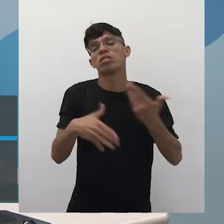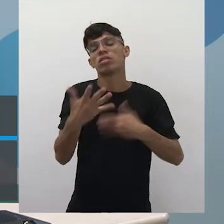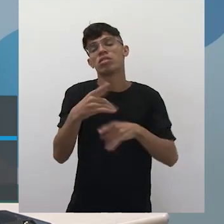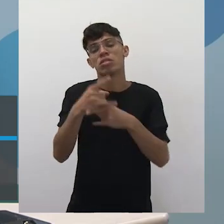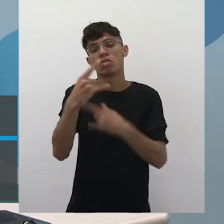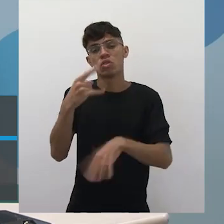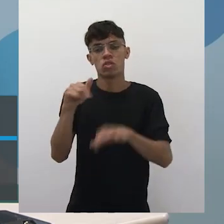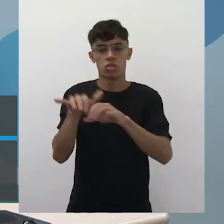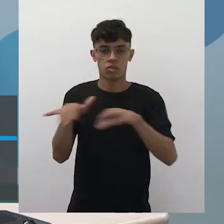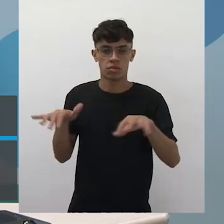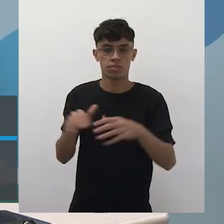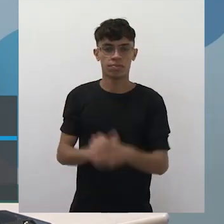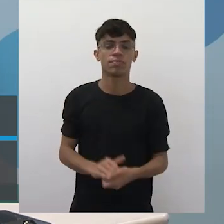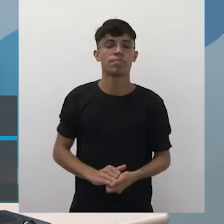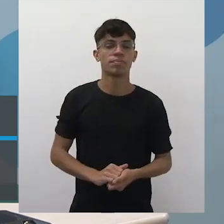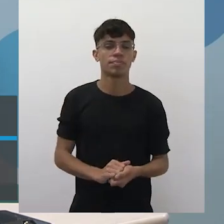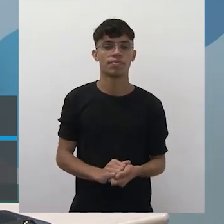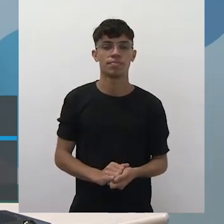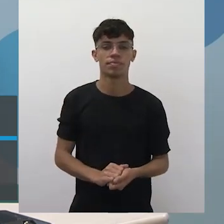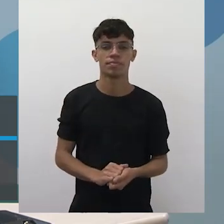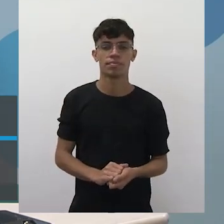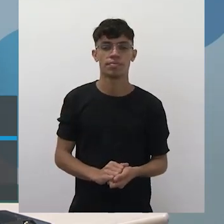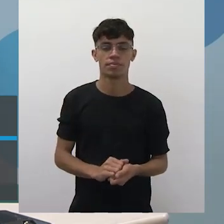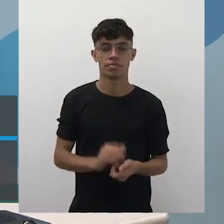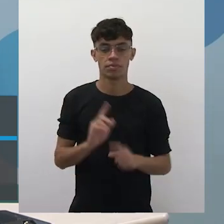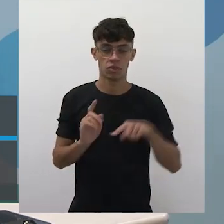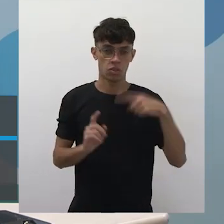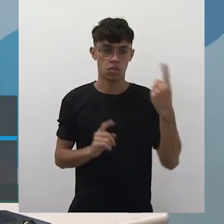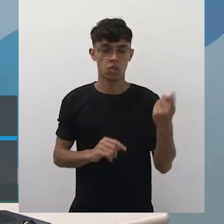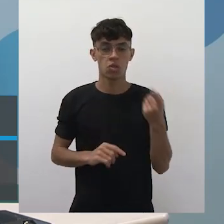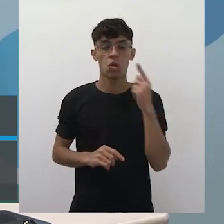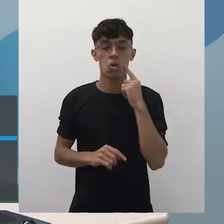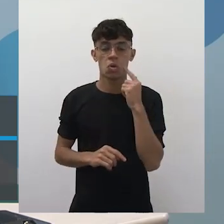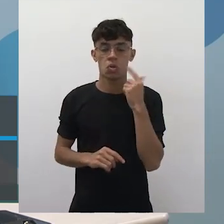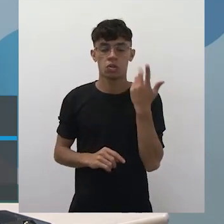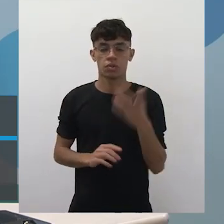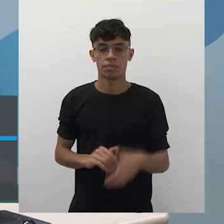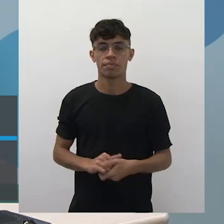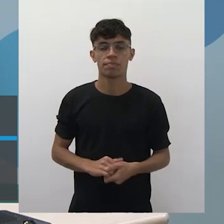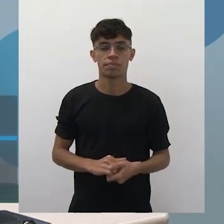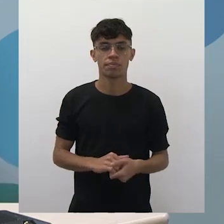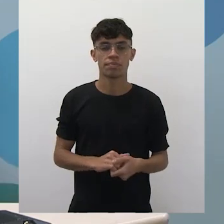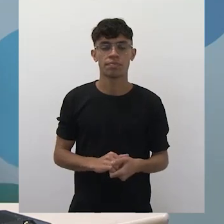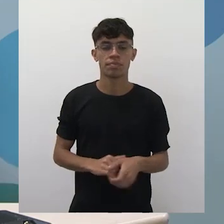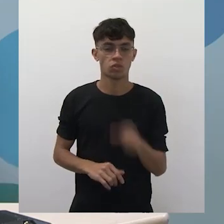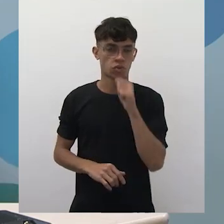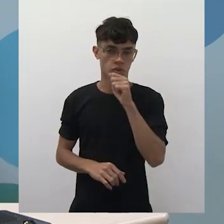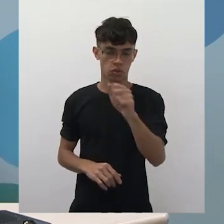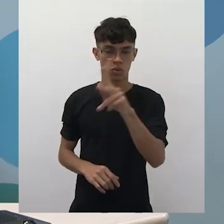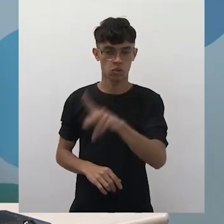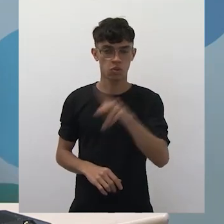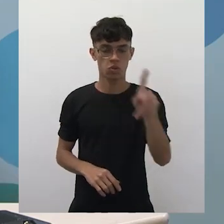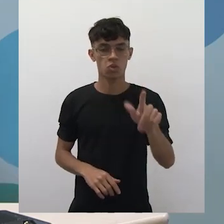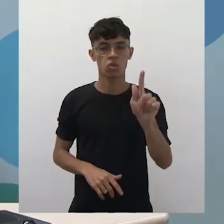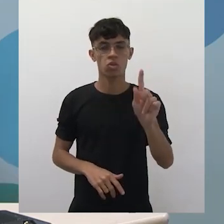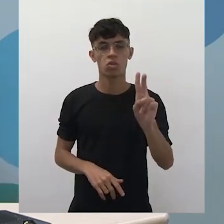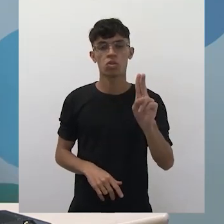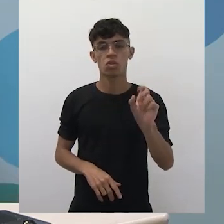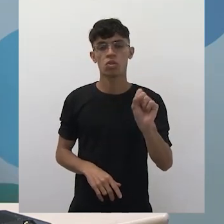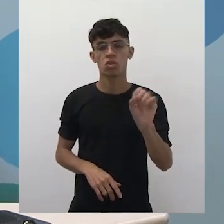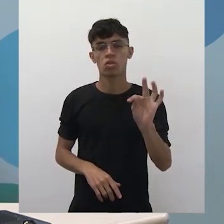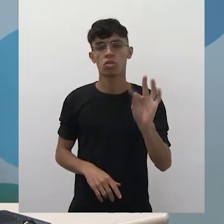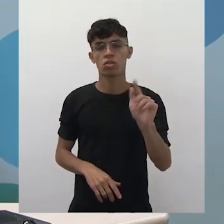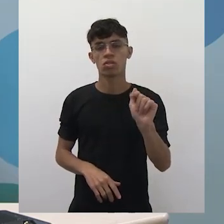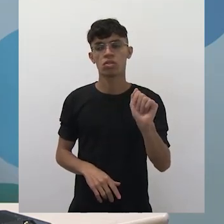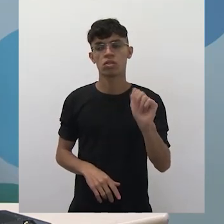chat. Tá? Agora, para o próximo momento, nós vamos ver um outro pedaço do trecho da entrevista com o professor Gustavo. Por favor, segundo